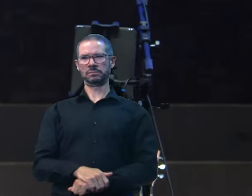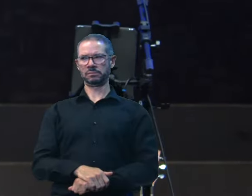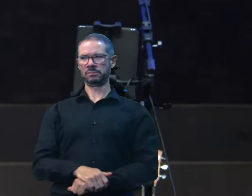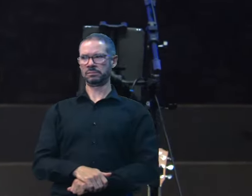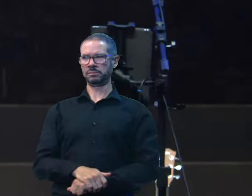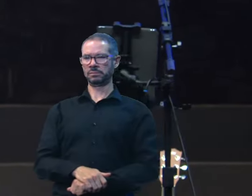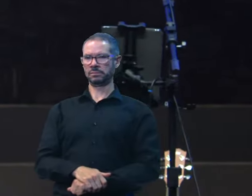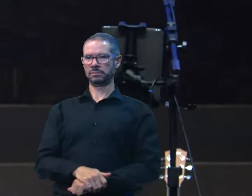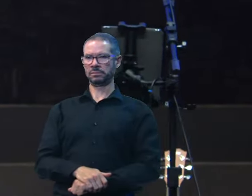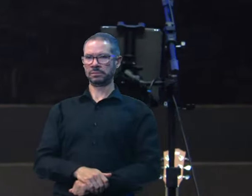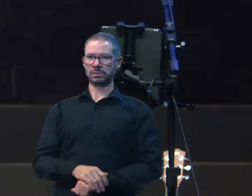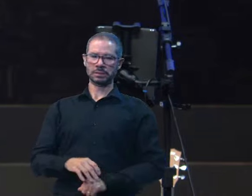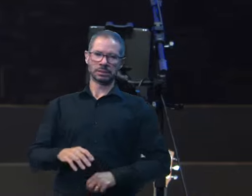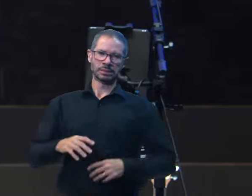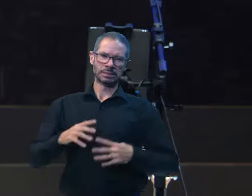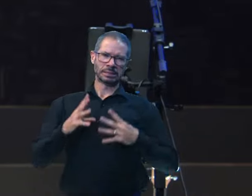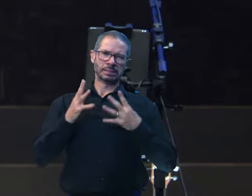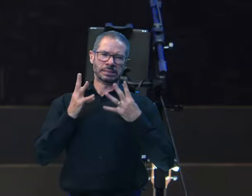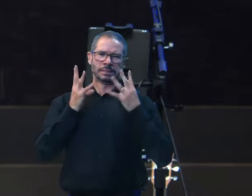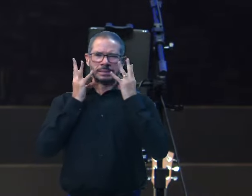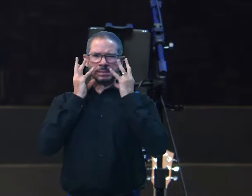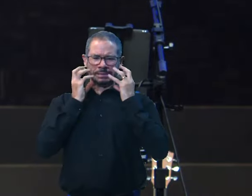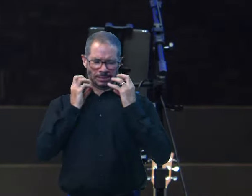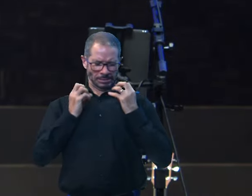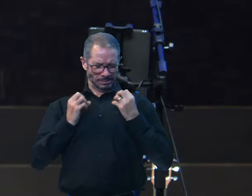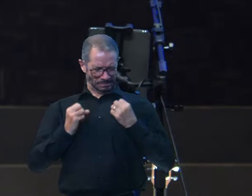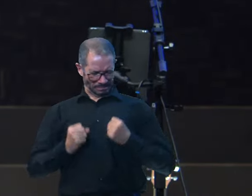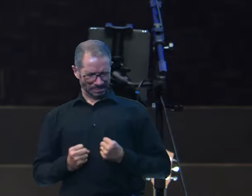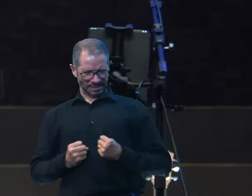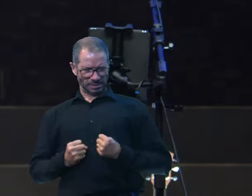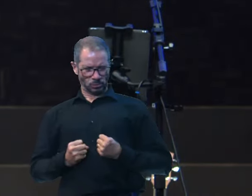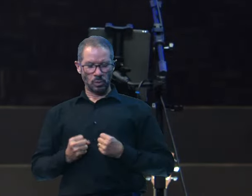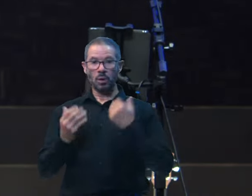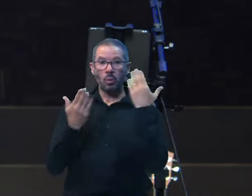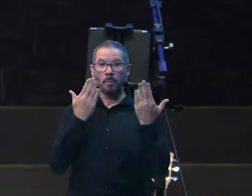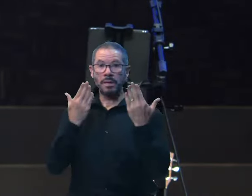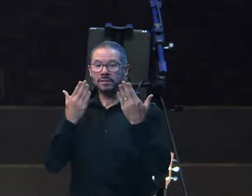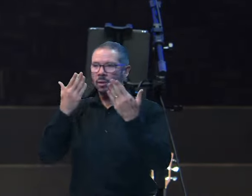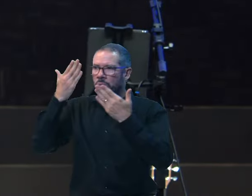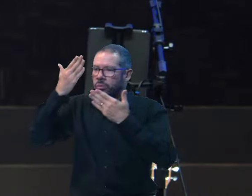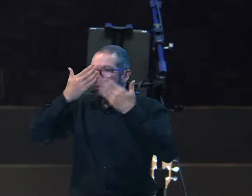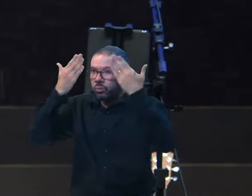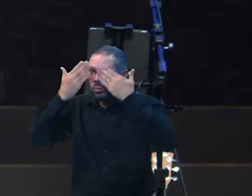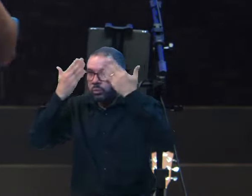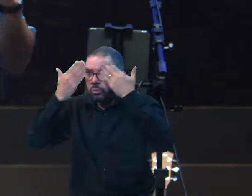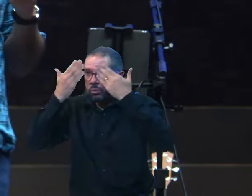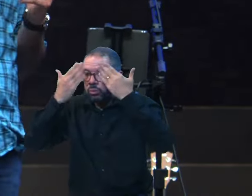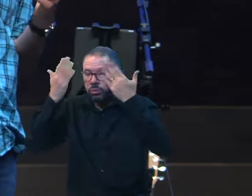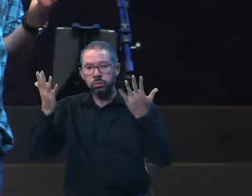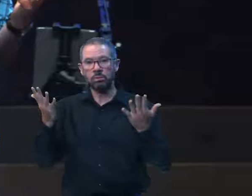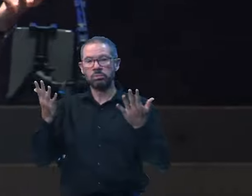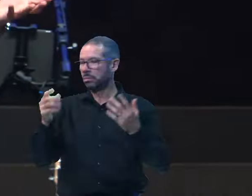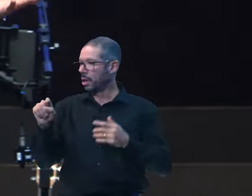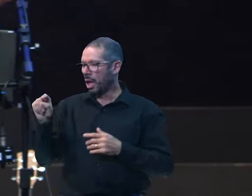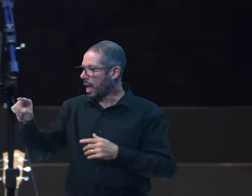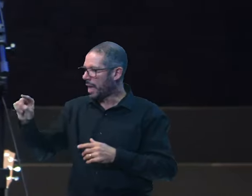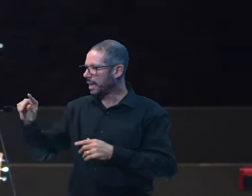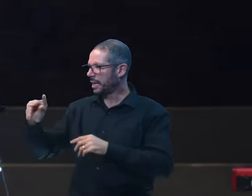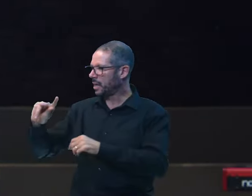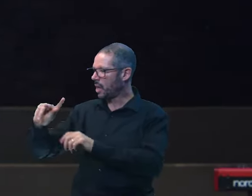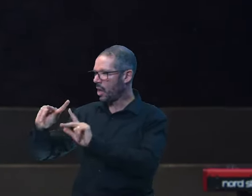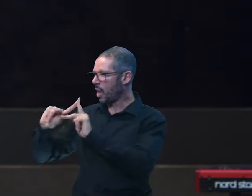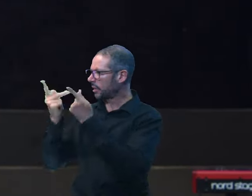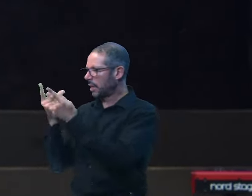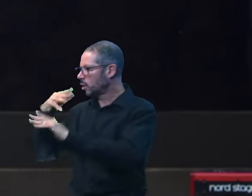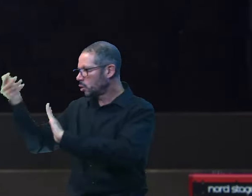A mágoa, ela mancha as lentes que a gente enxerga o mundo. Ele era herdeiro de tudo, mas ele veio brigar por um